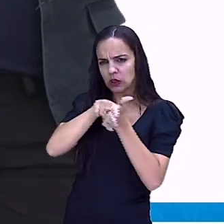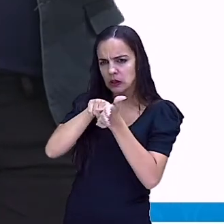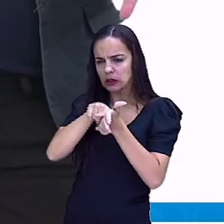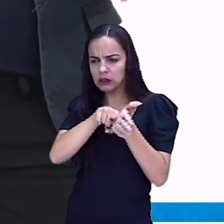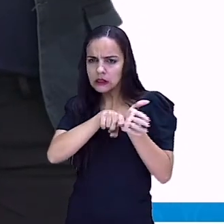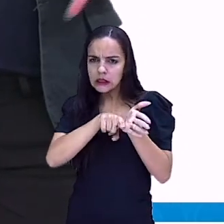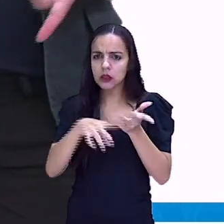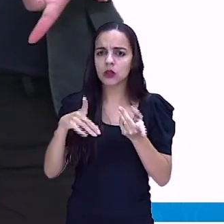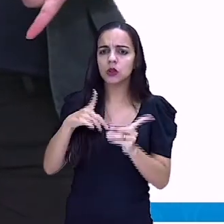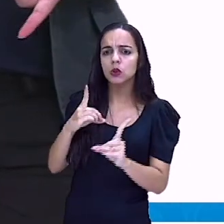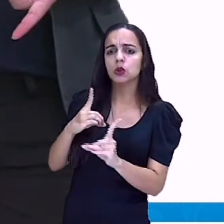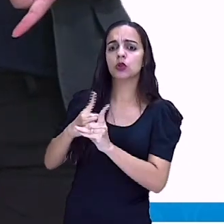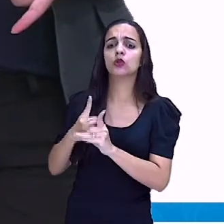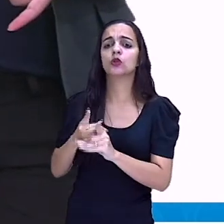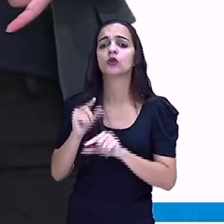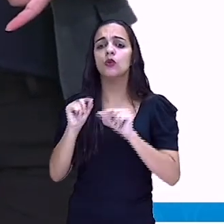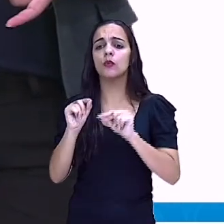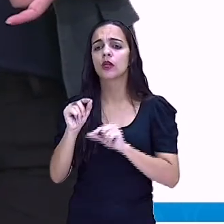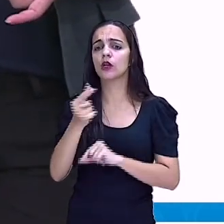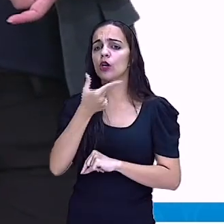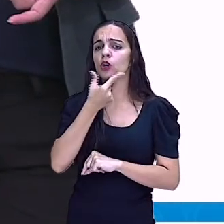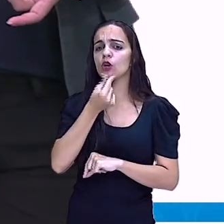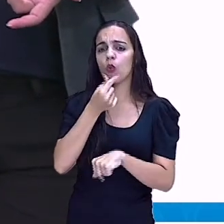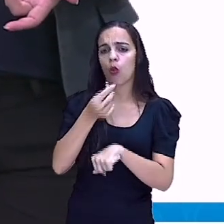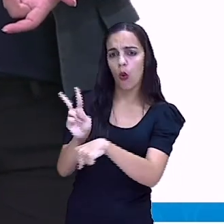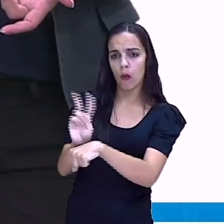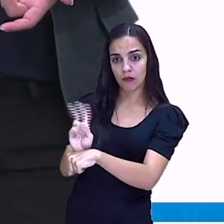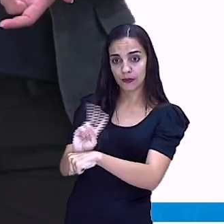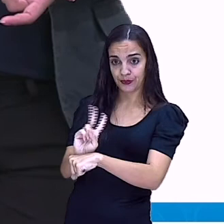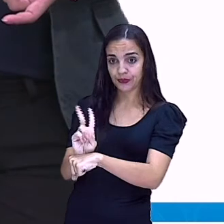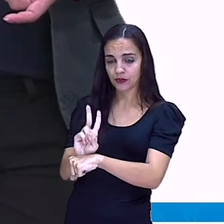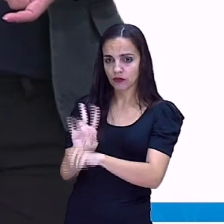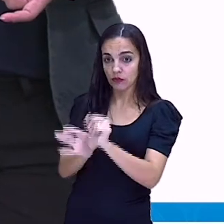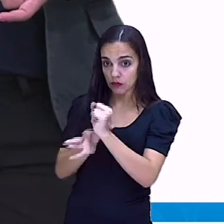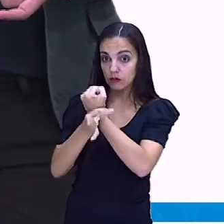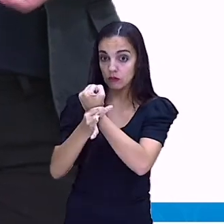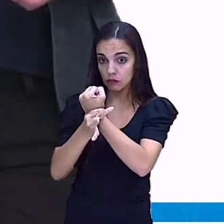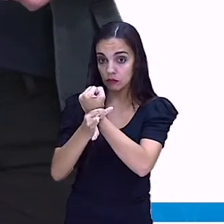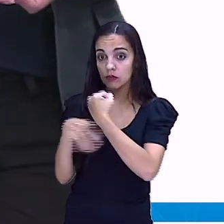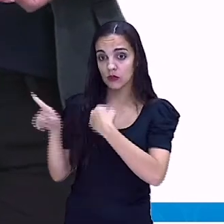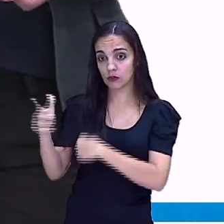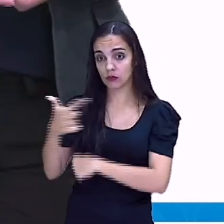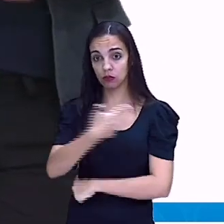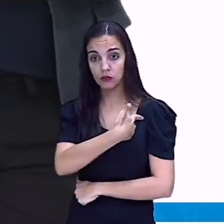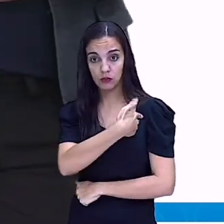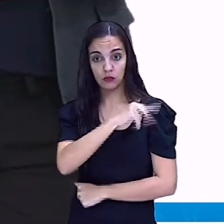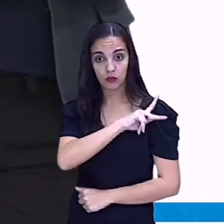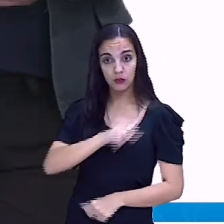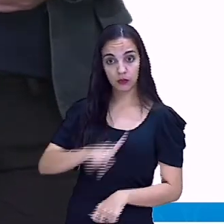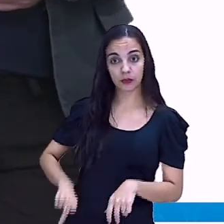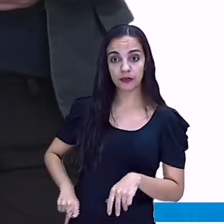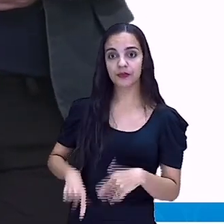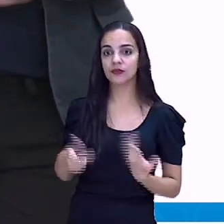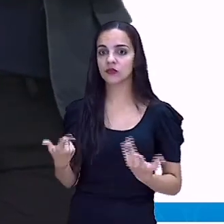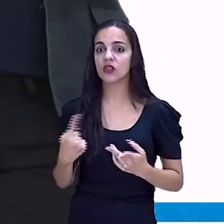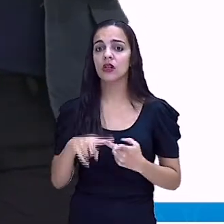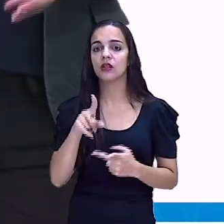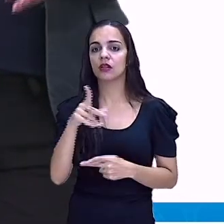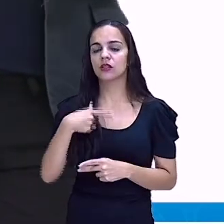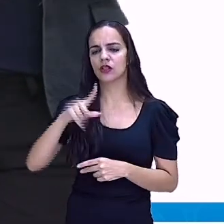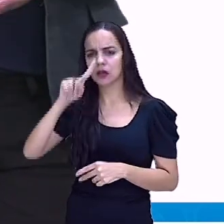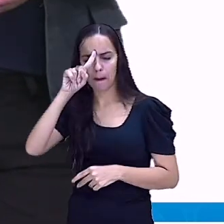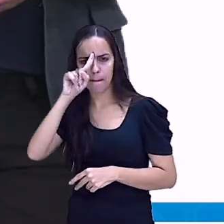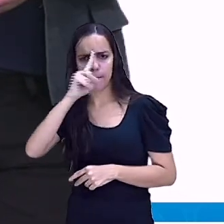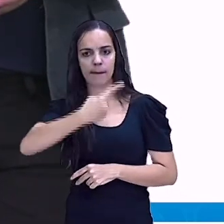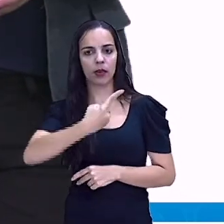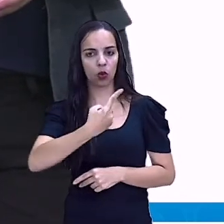que Gregório Fortunato, chefe de segurança do Palácio Presidencial, havia sido o